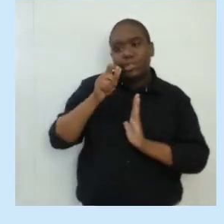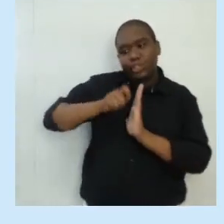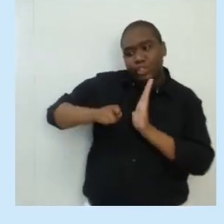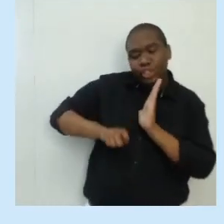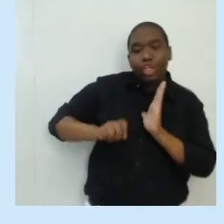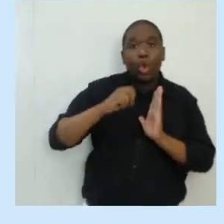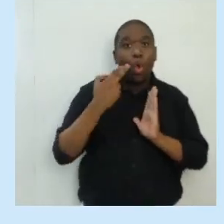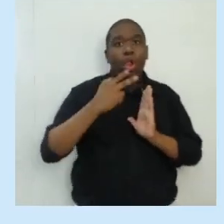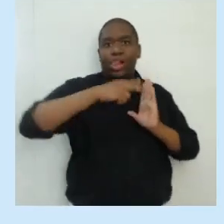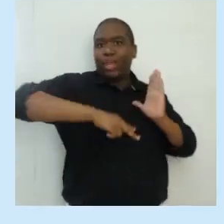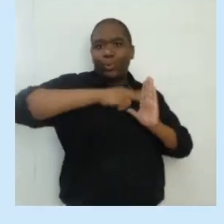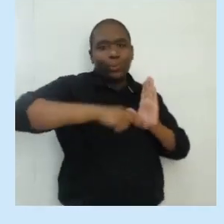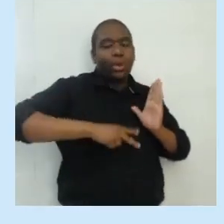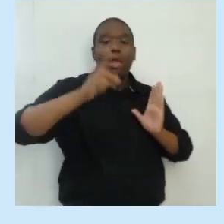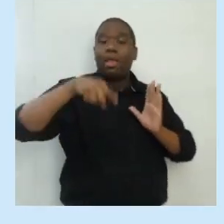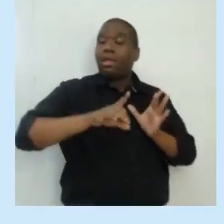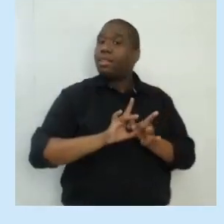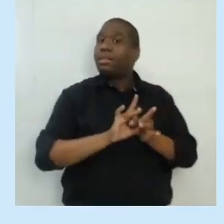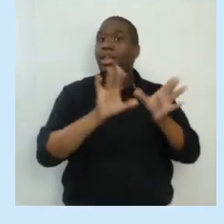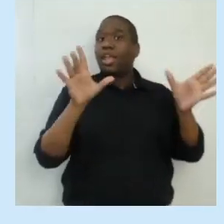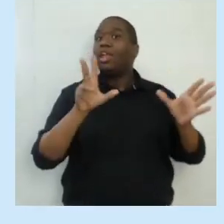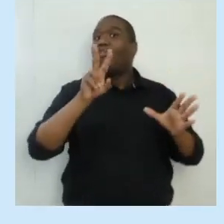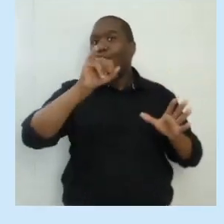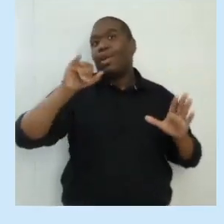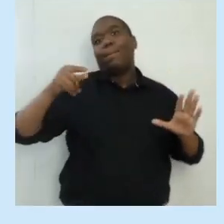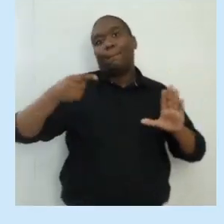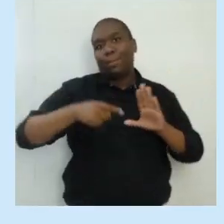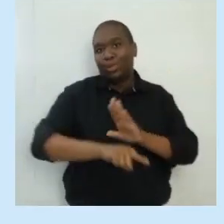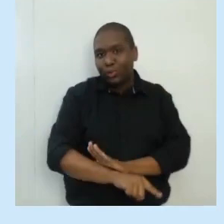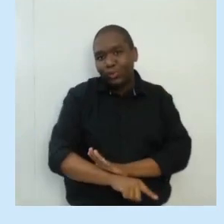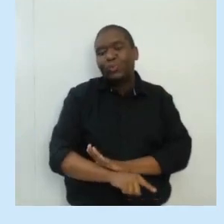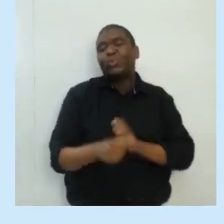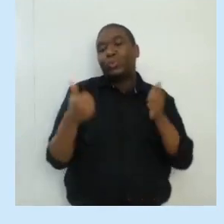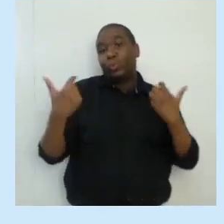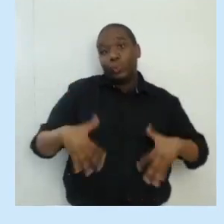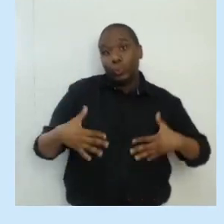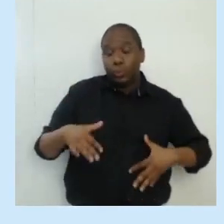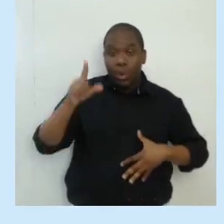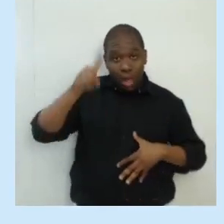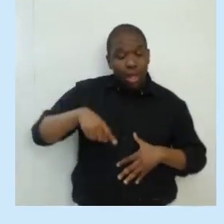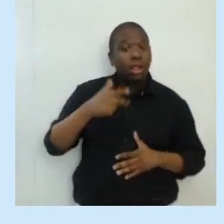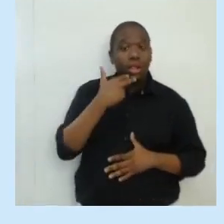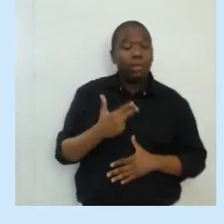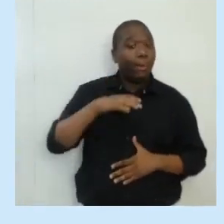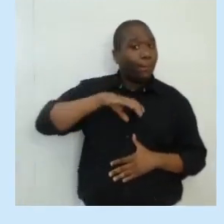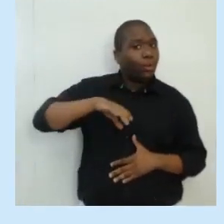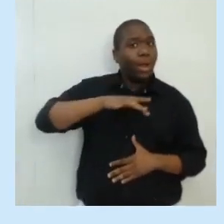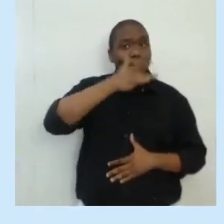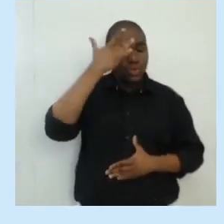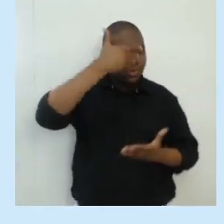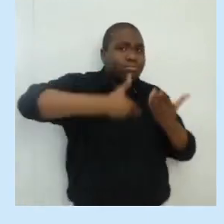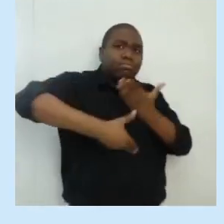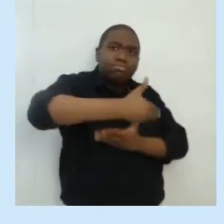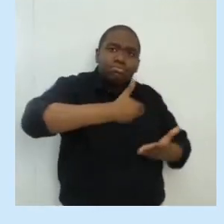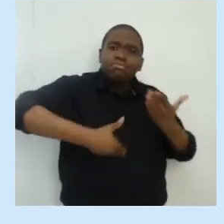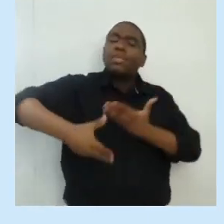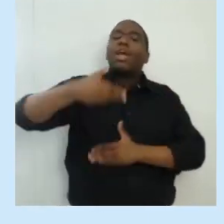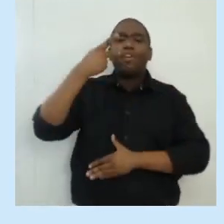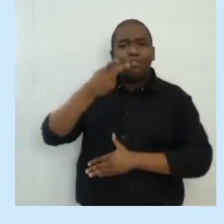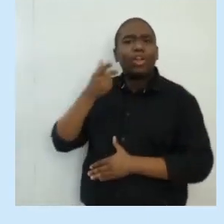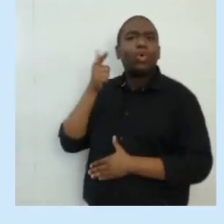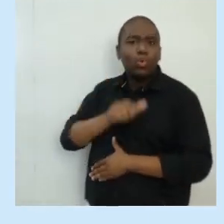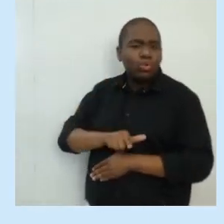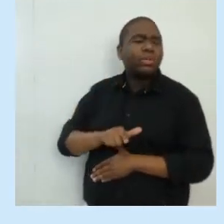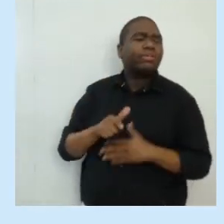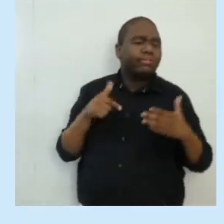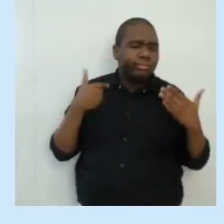nem à leitura, mas ela vai muito além. Ela é realmente vivenciada por todos que falam. Mas claro que